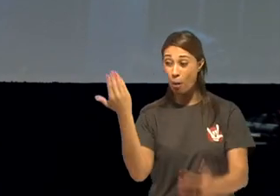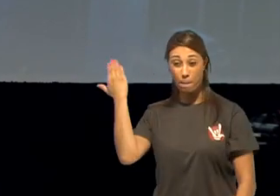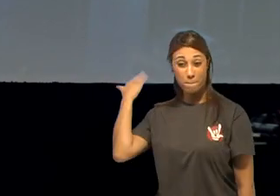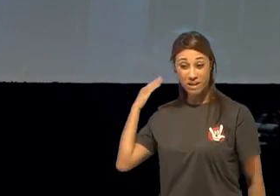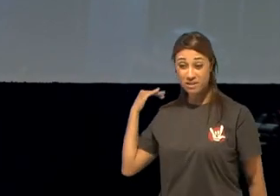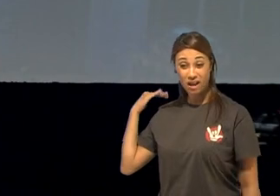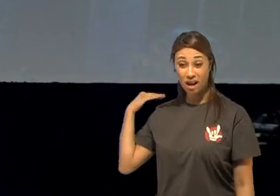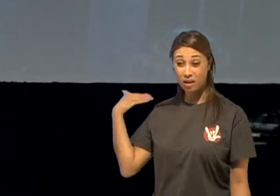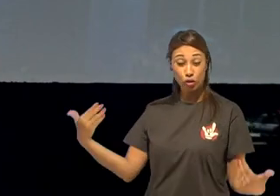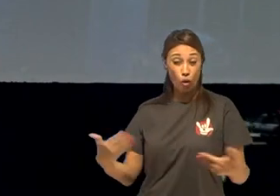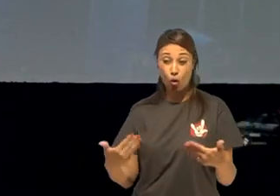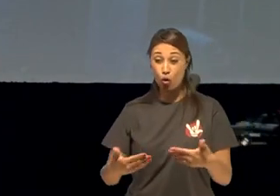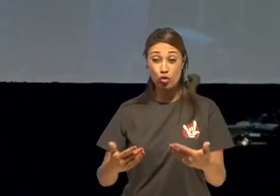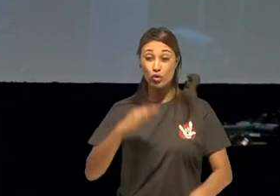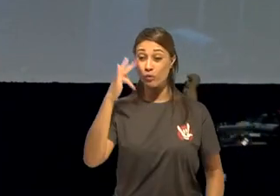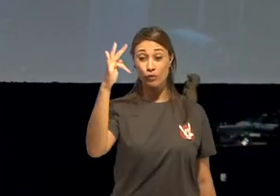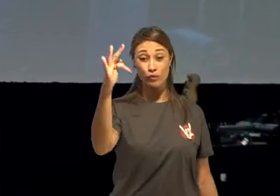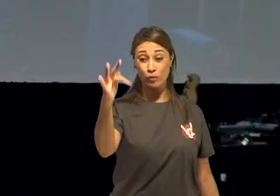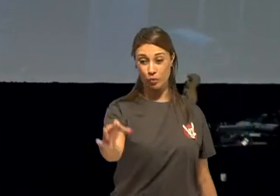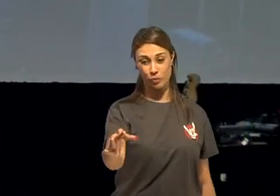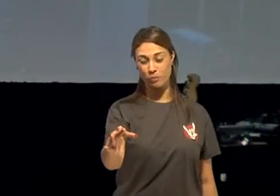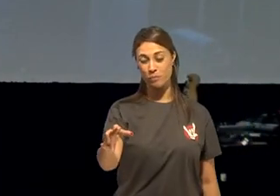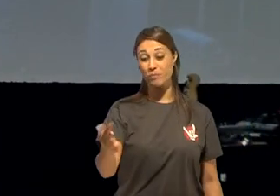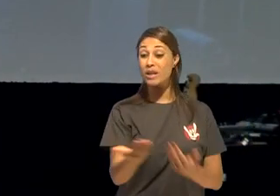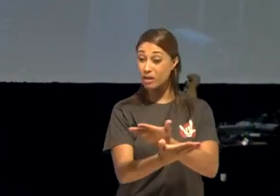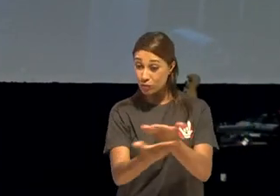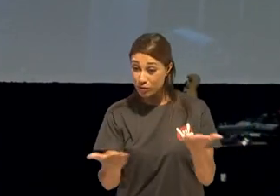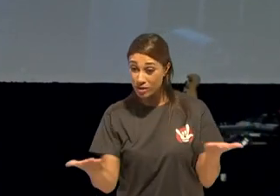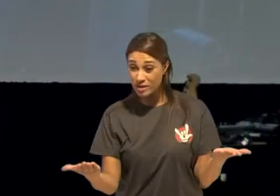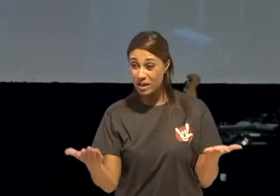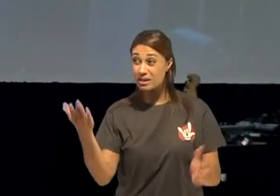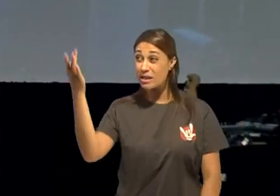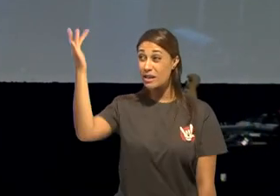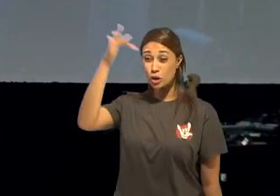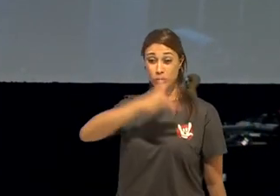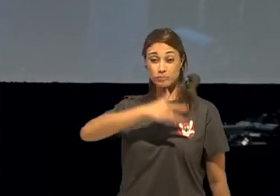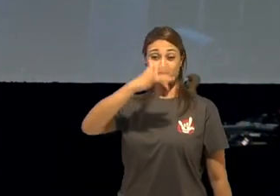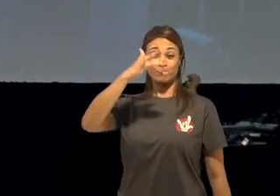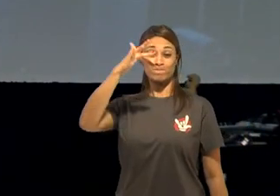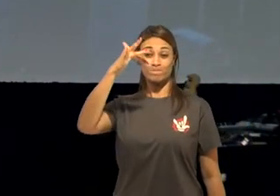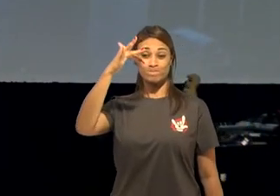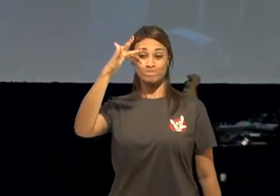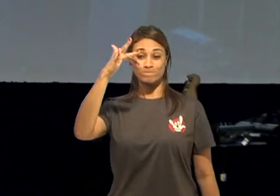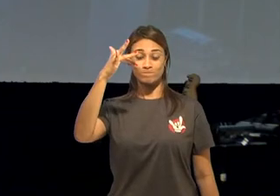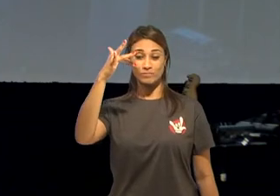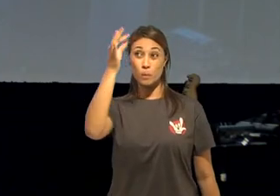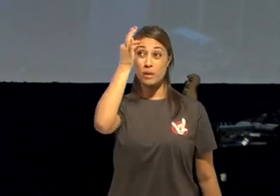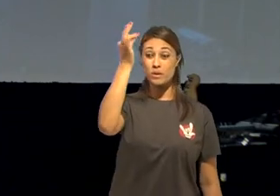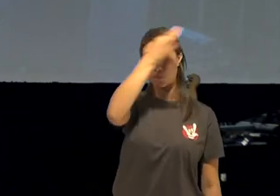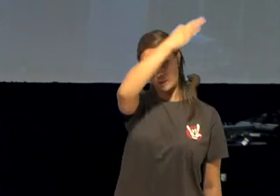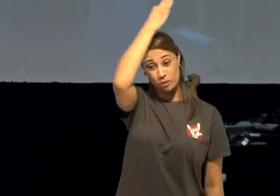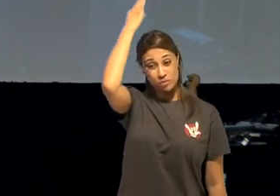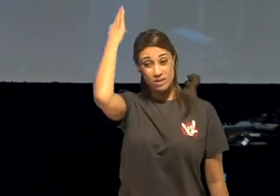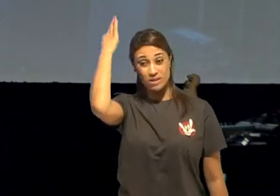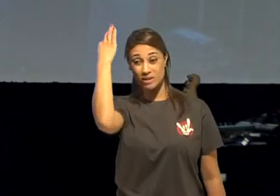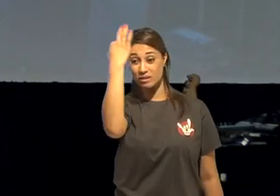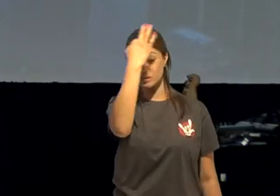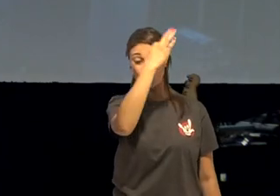sereis batizados na água do Espírito Santo e no fogo. Por isso vem e faz-me